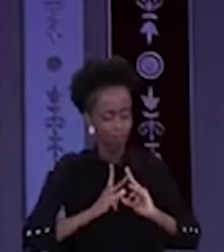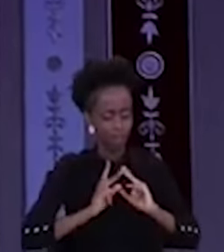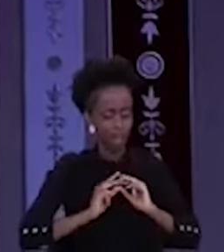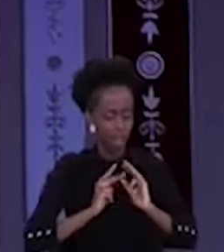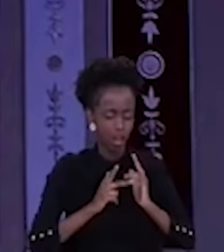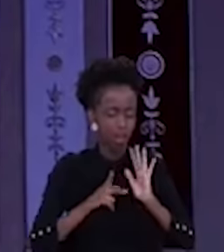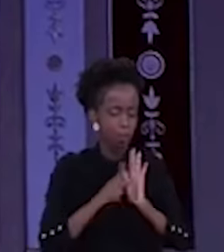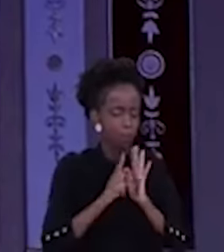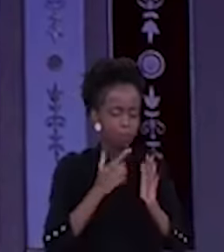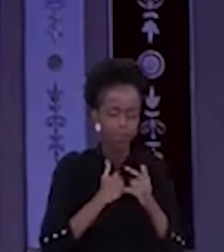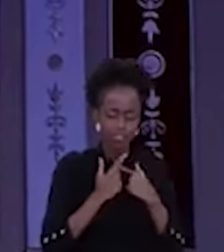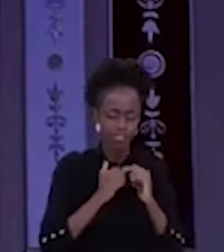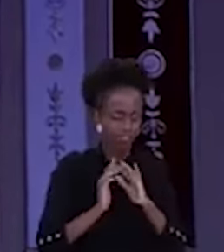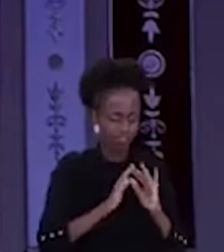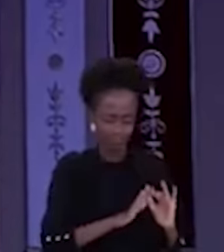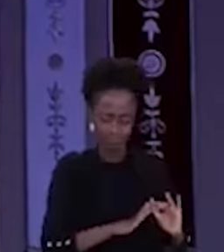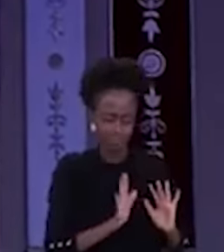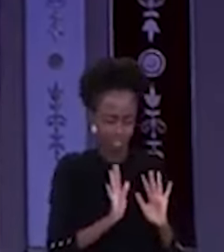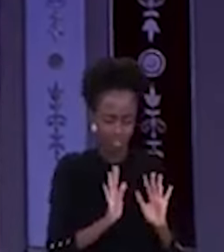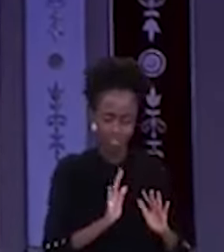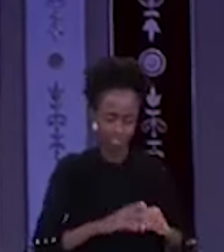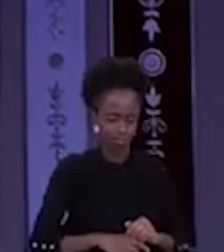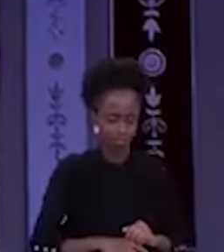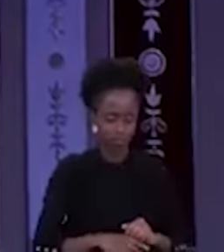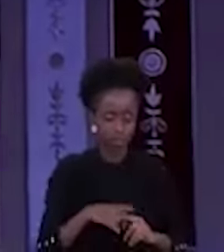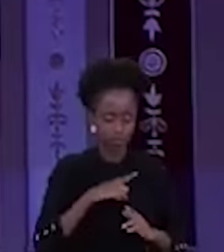ou sonhado ou planejado fazer.